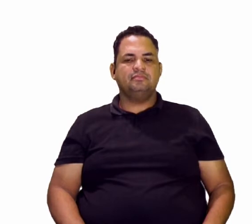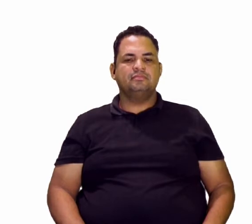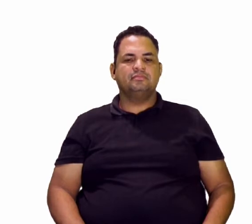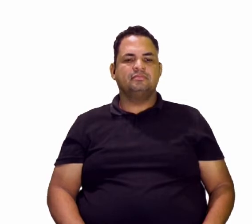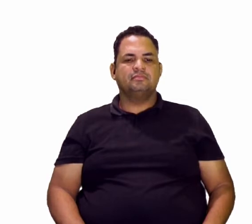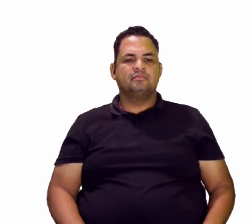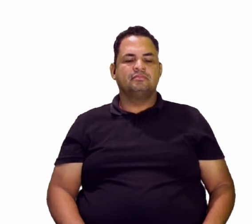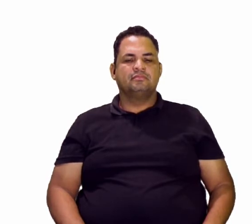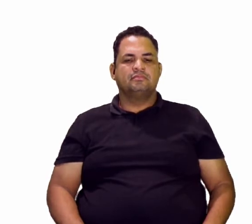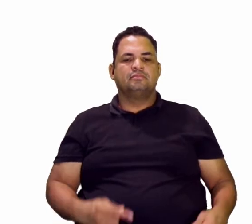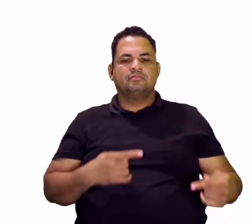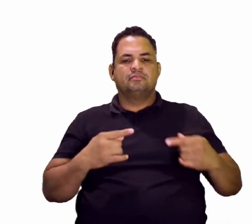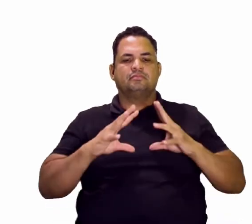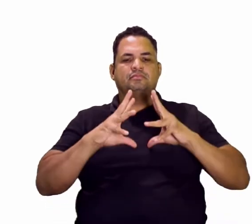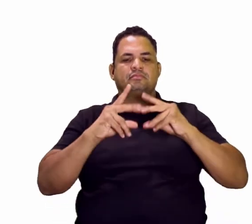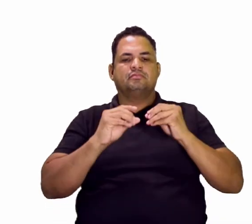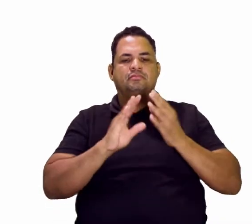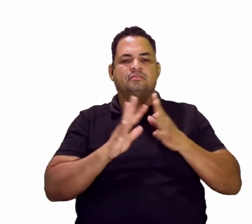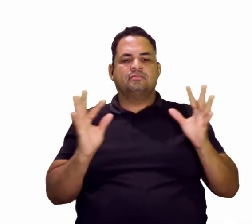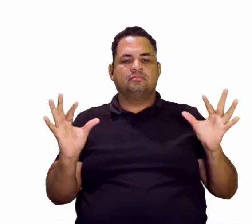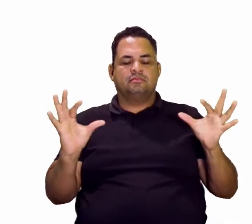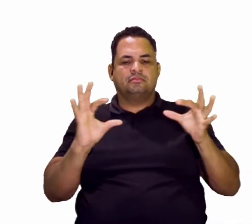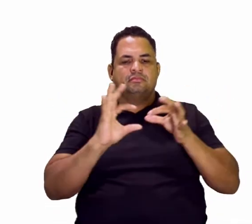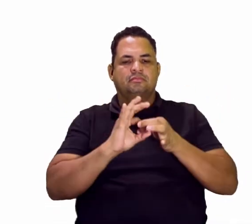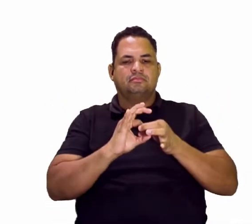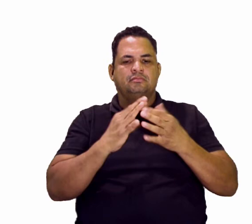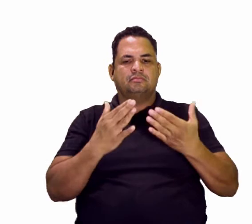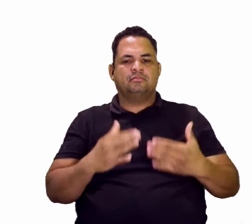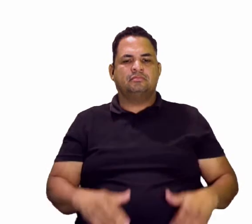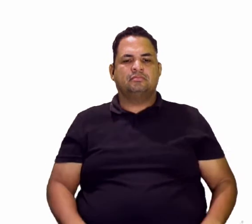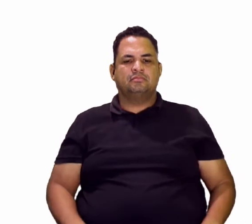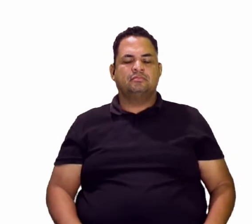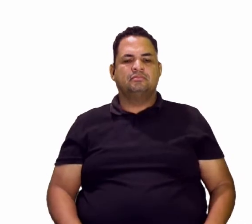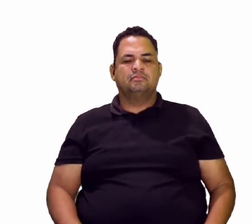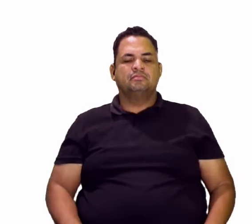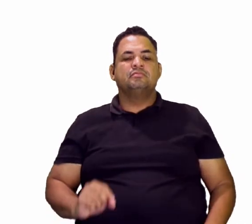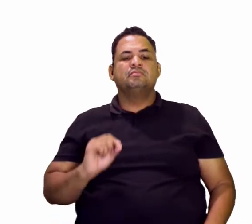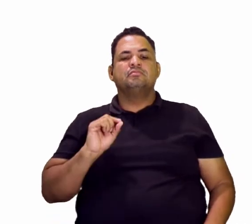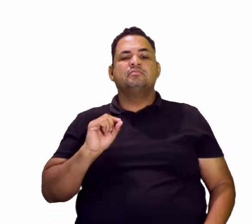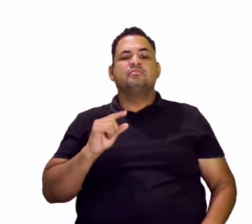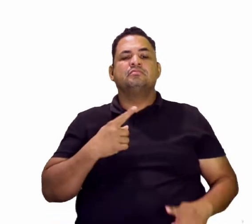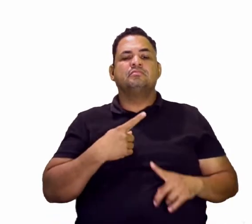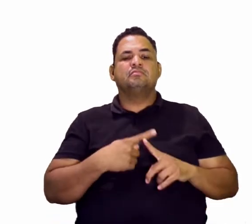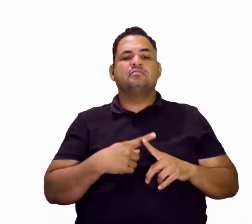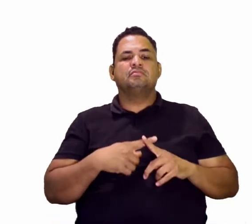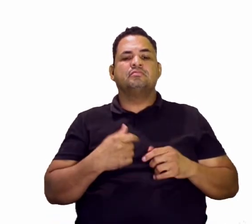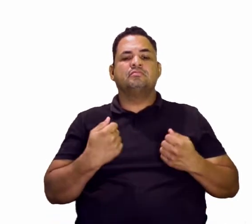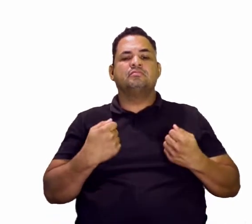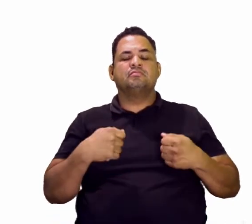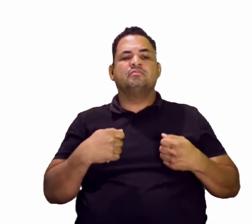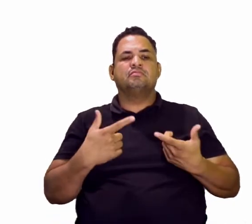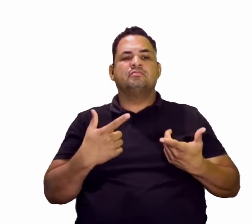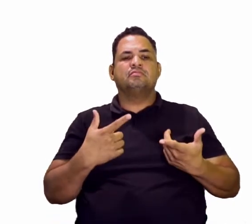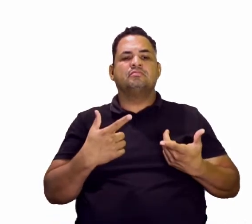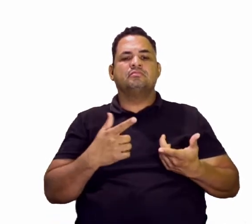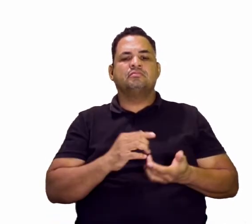Então, em relação a todo esse contexto ali em cima, por que a gente pode se